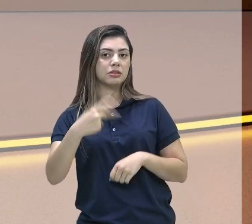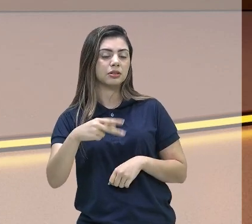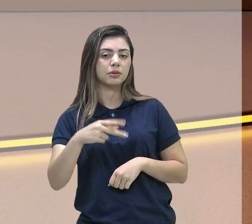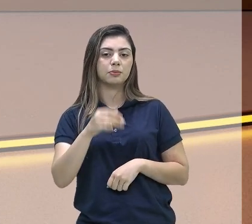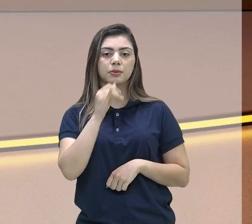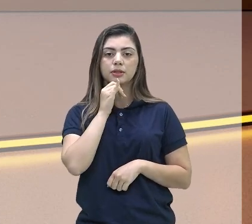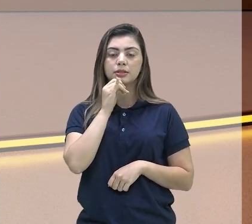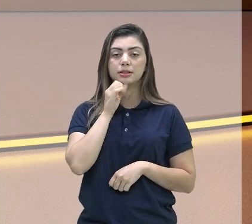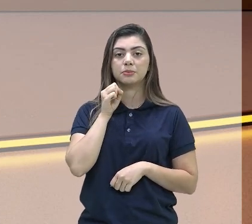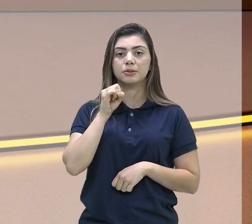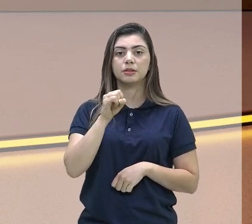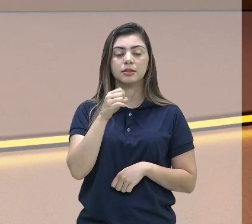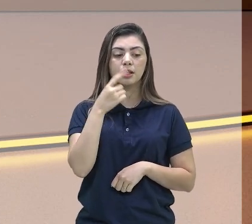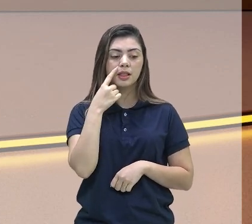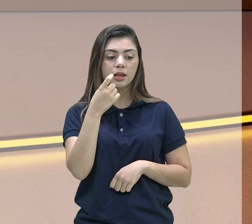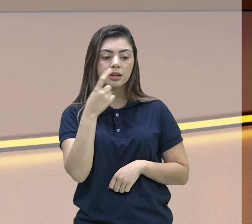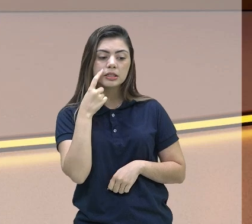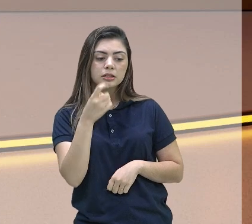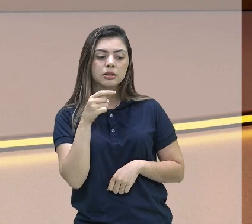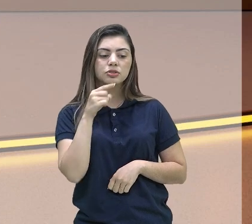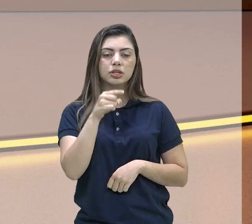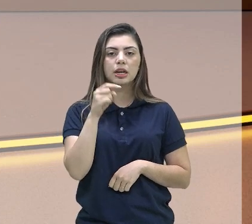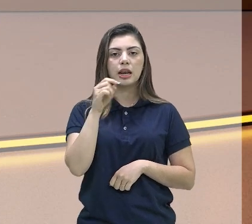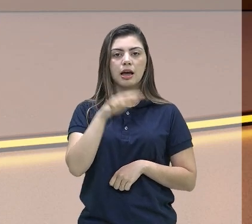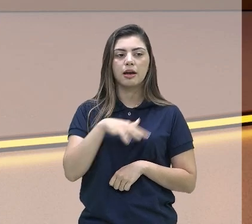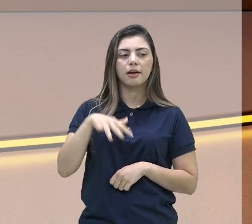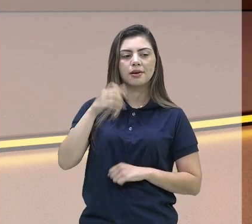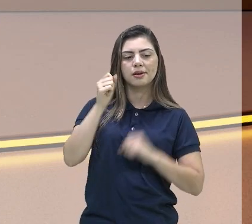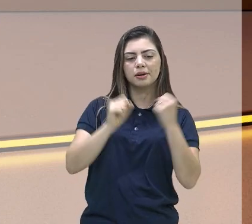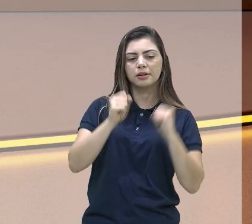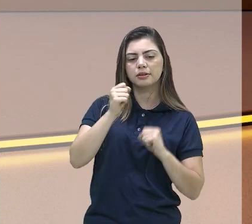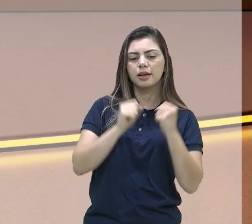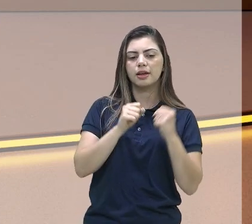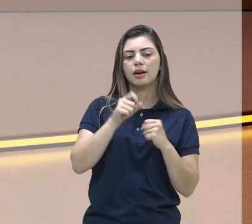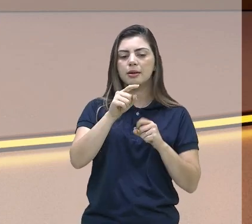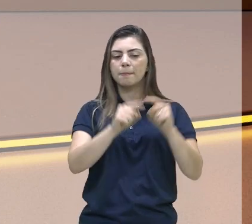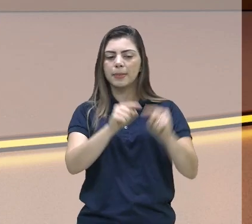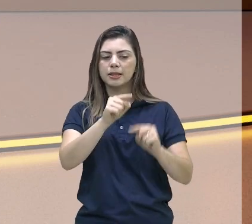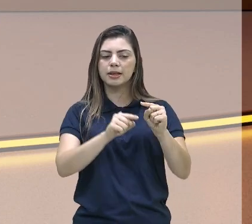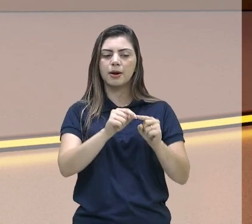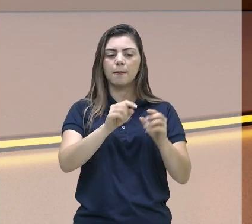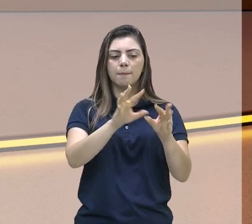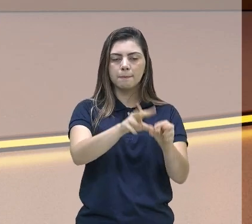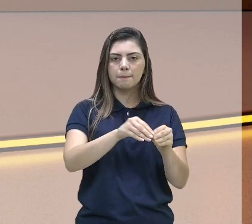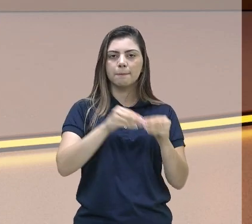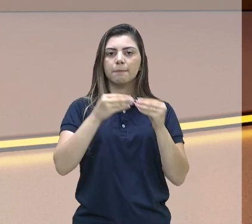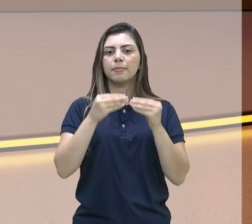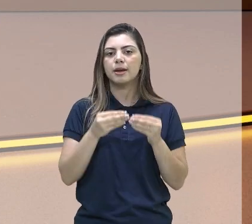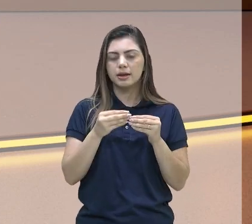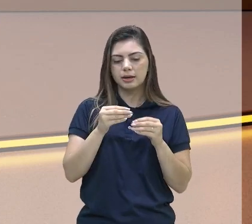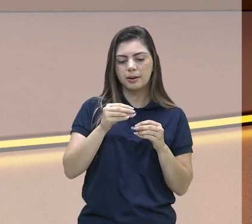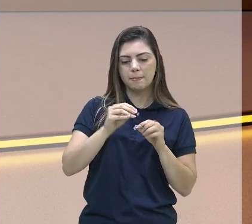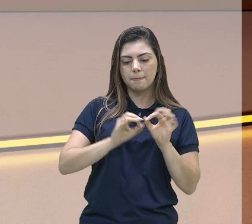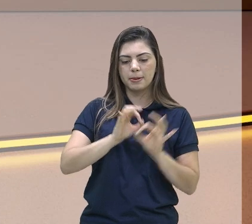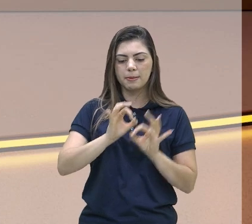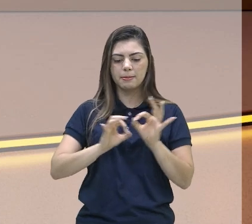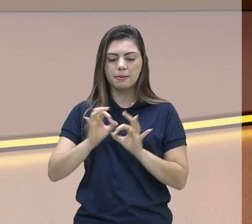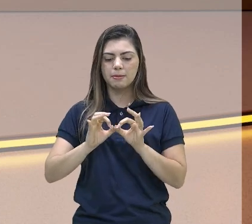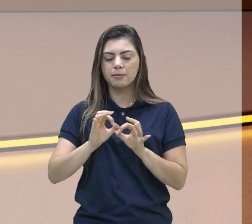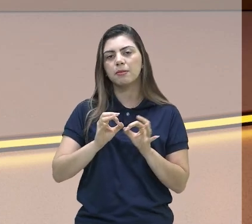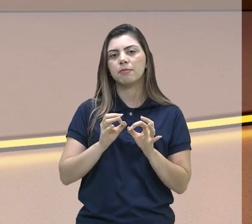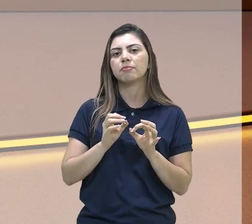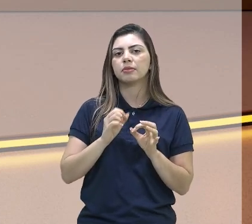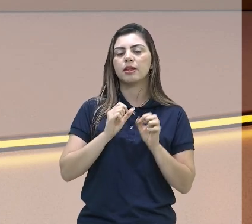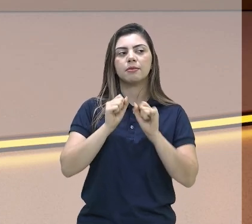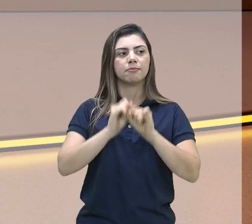for interessante, a indústria cultural pode se apropriar desse produto, fazer uma grande campanha de